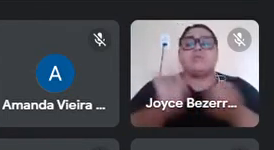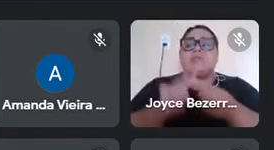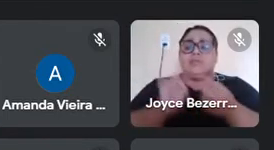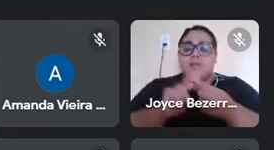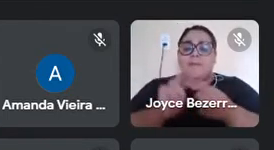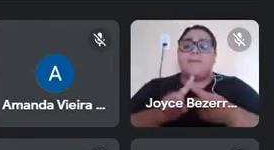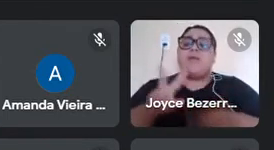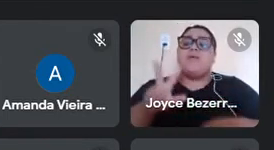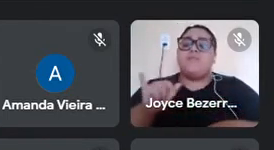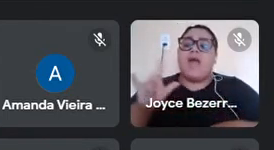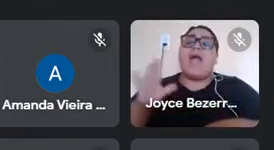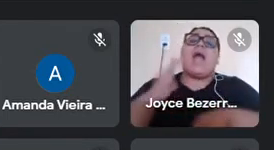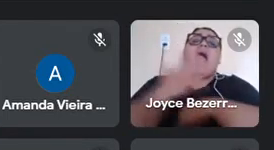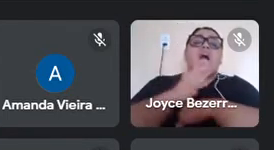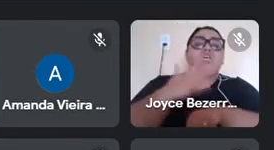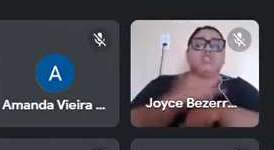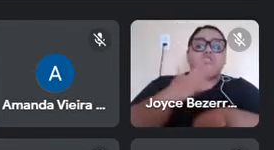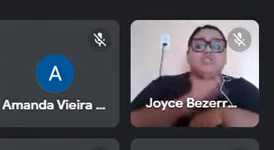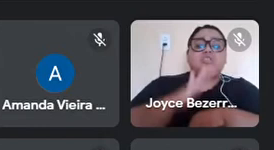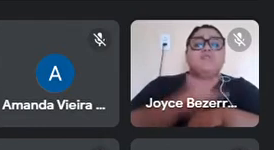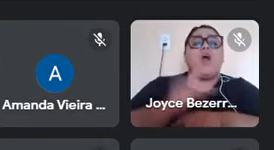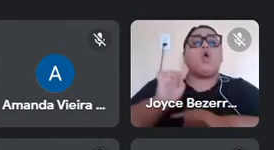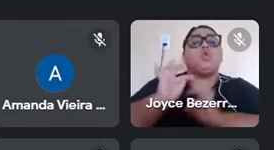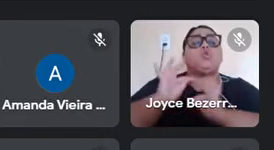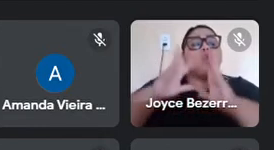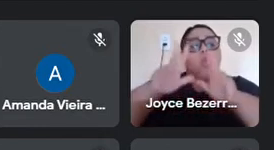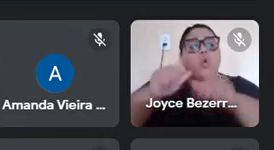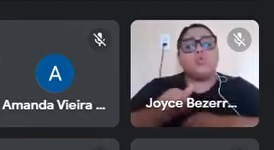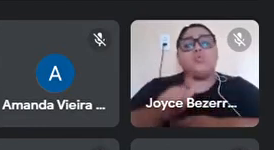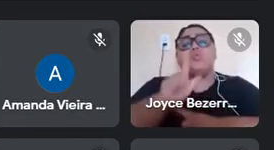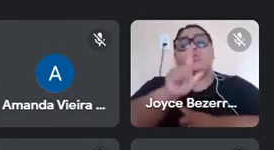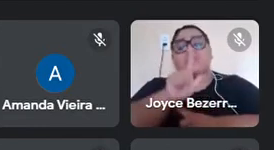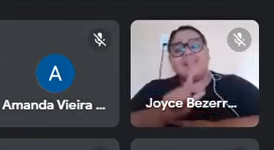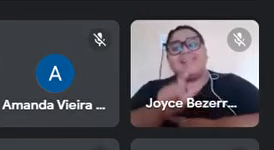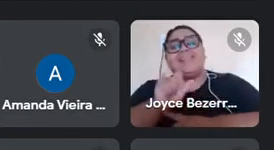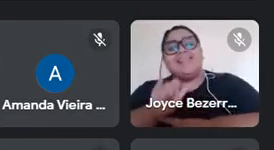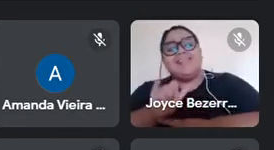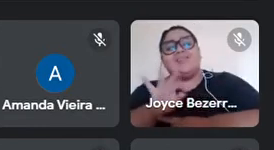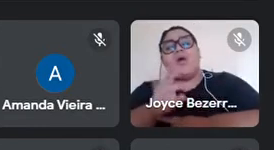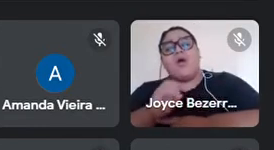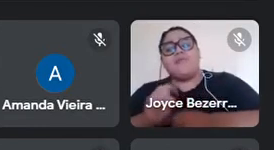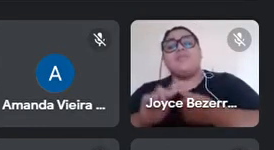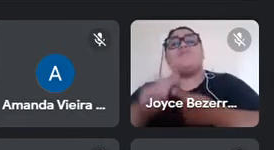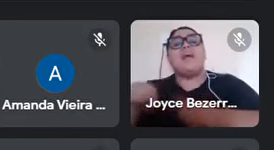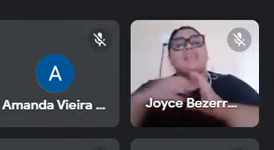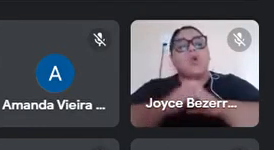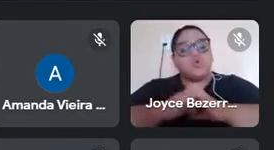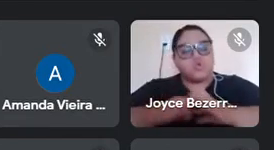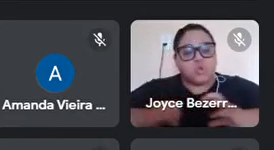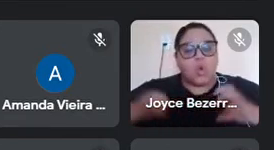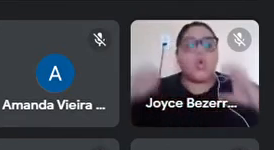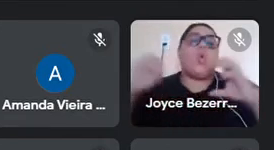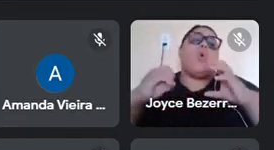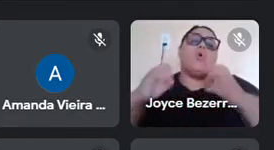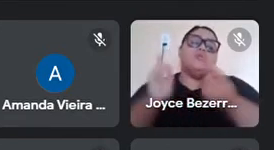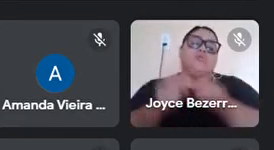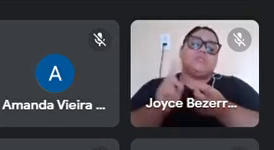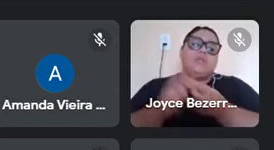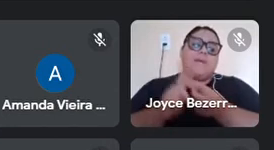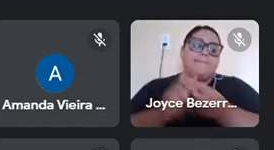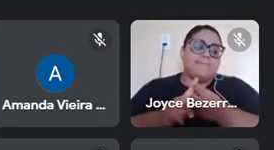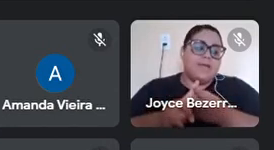ela vai ativar esses linfócitos, depois eles vão passar pela expansão clonal, depois eles vão, no